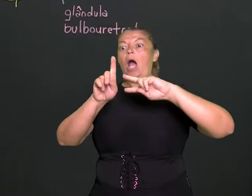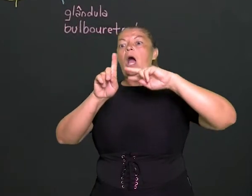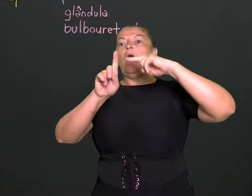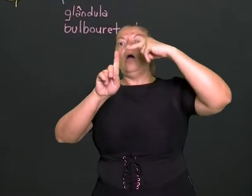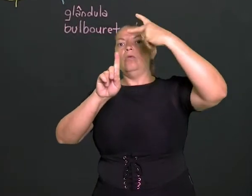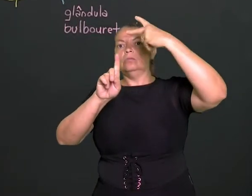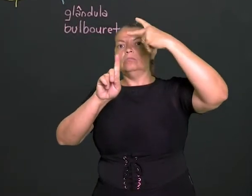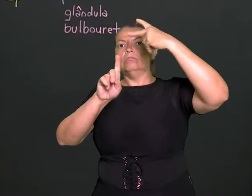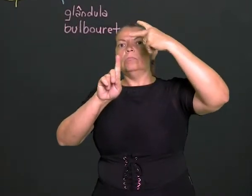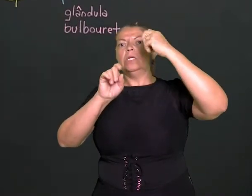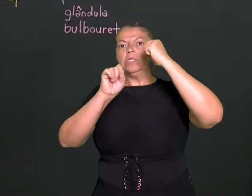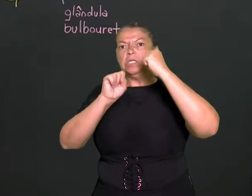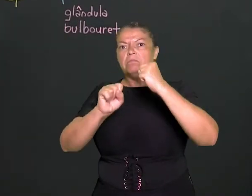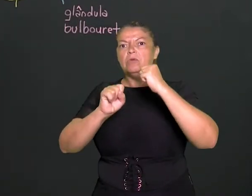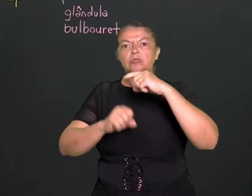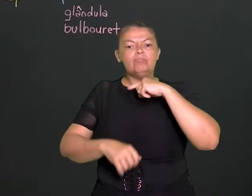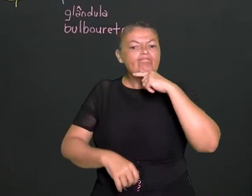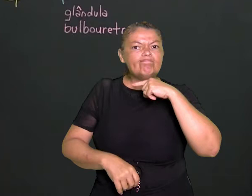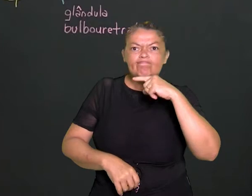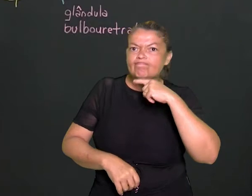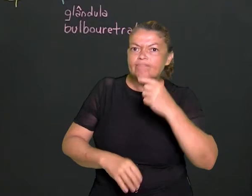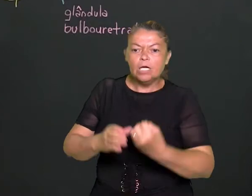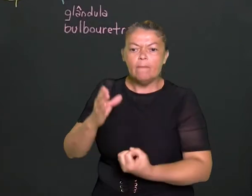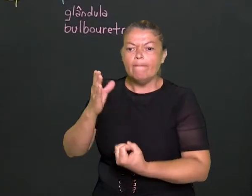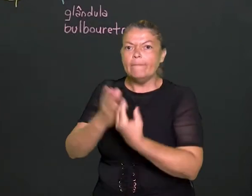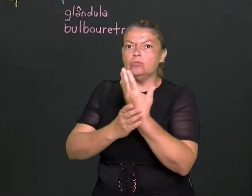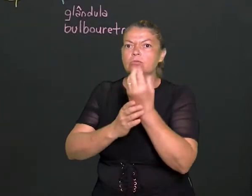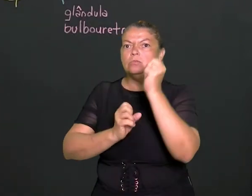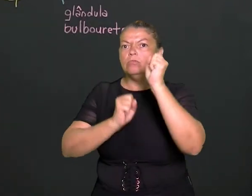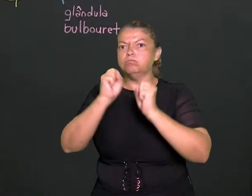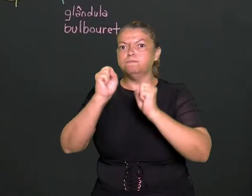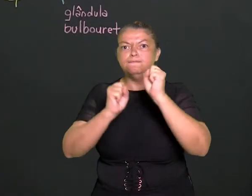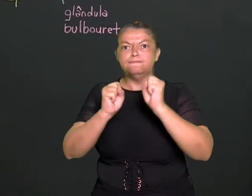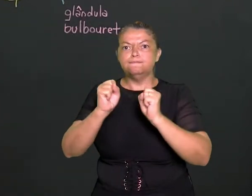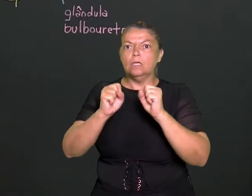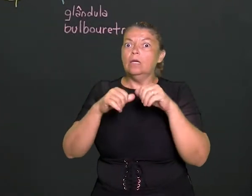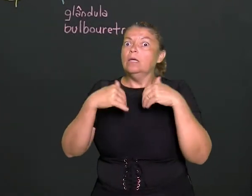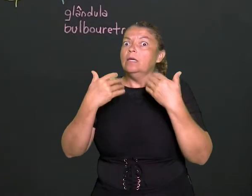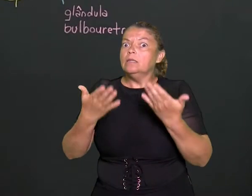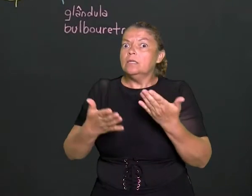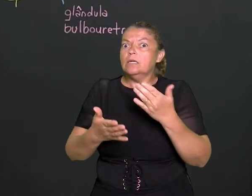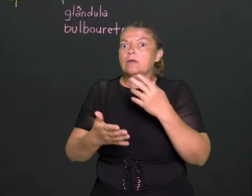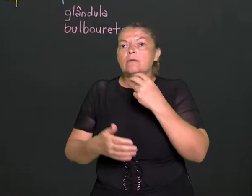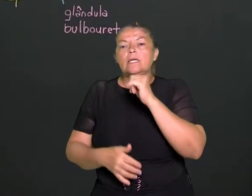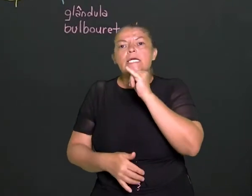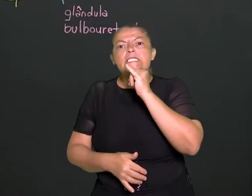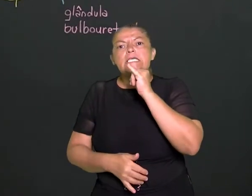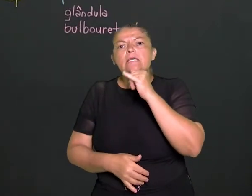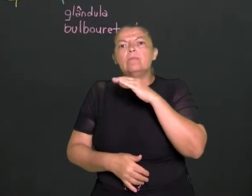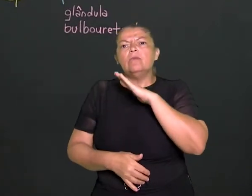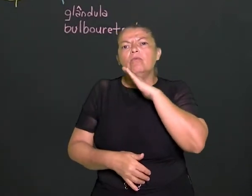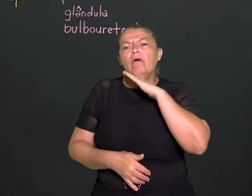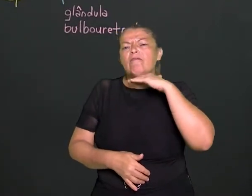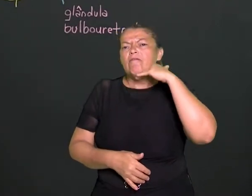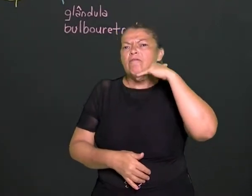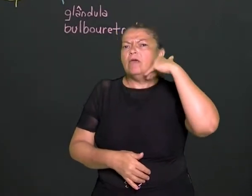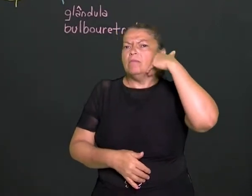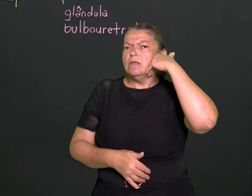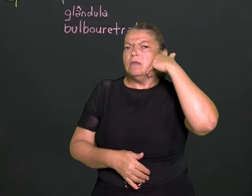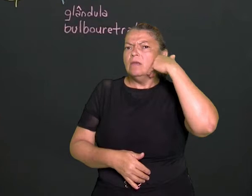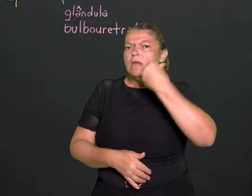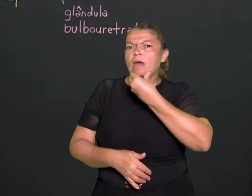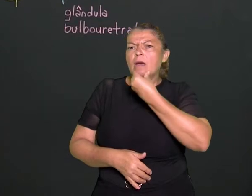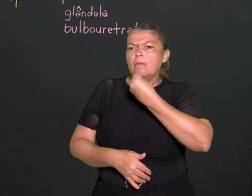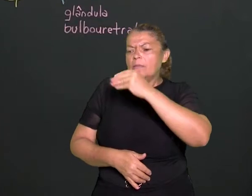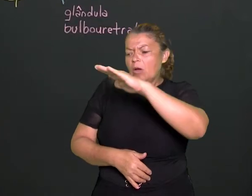pode levar o impedimento da produção, definitiva ou temporária. Por isso que uma febre para um menino pode